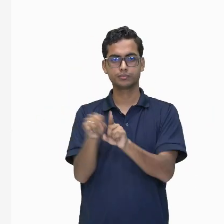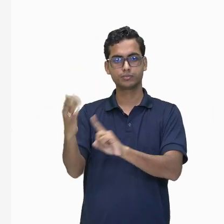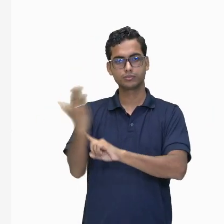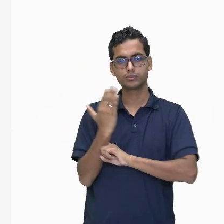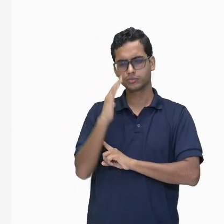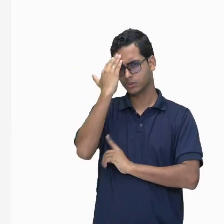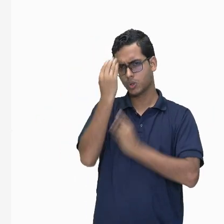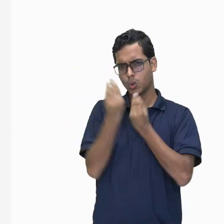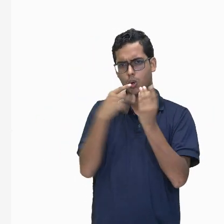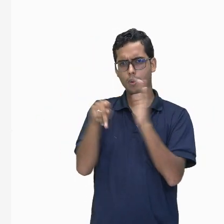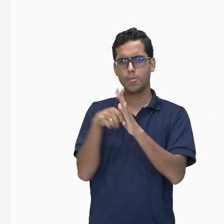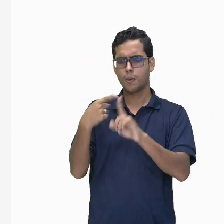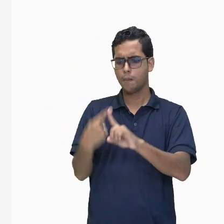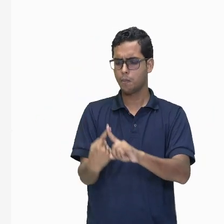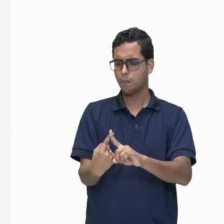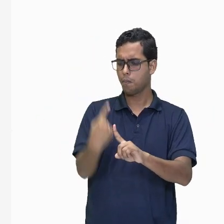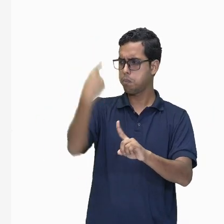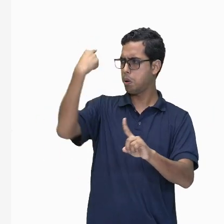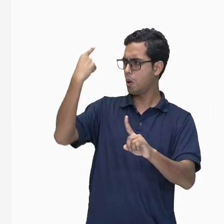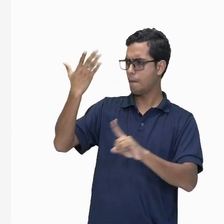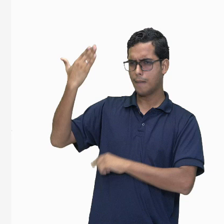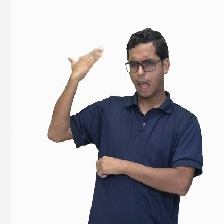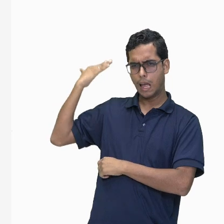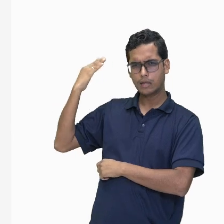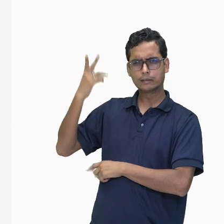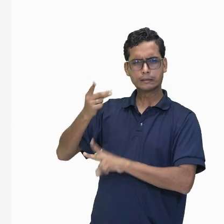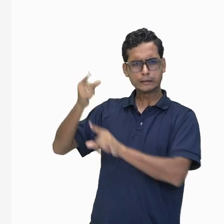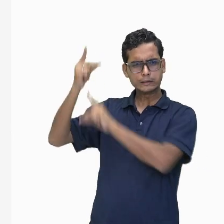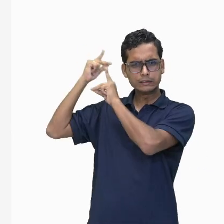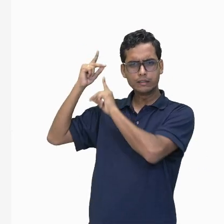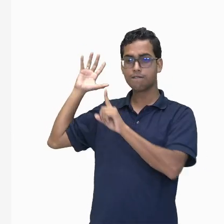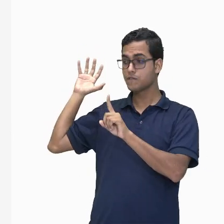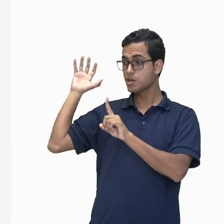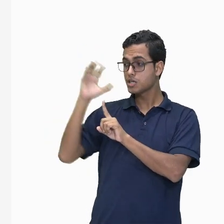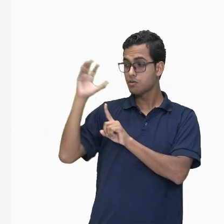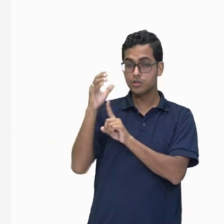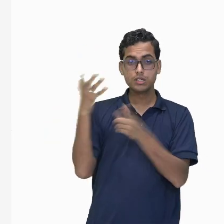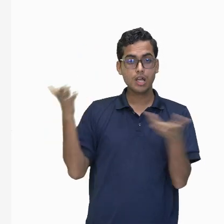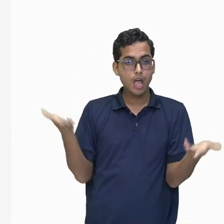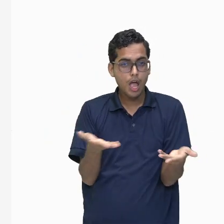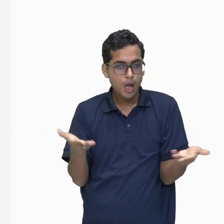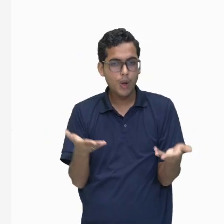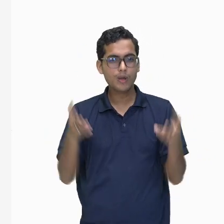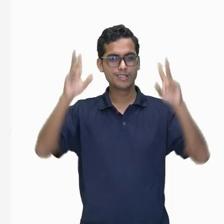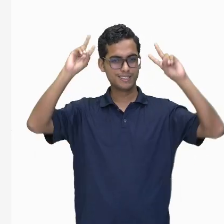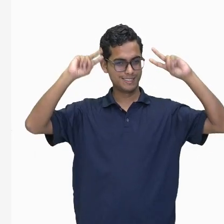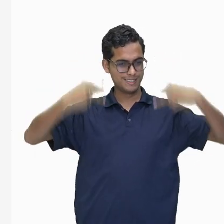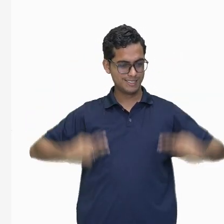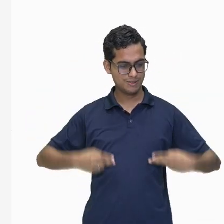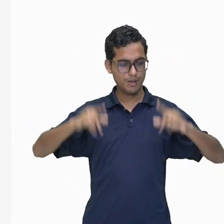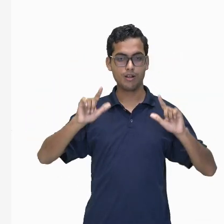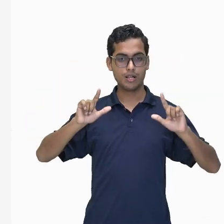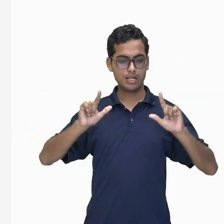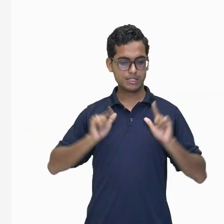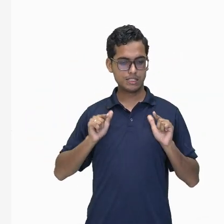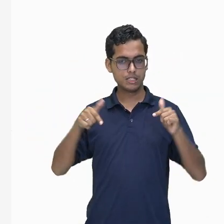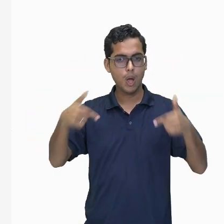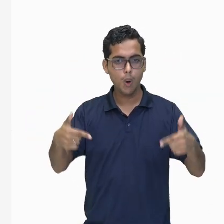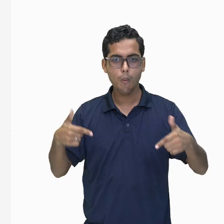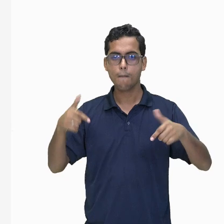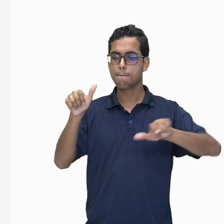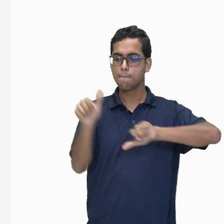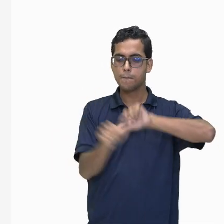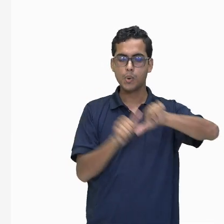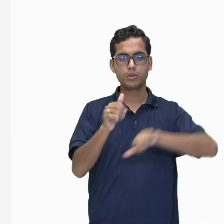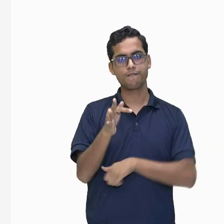passado influencia o presente e como as ações humanas moldam o futuro. E você pode me perguntar, professor, ainda não entendi como